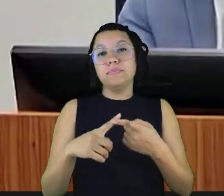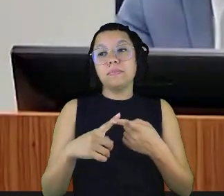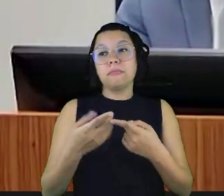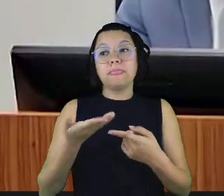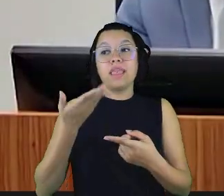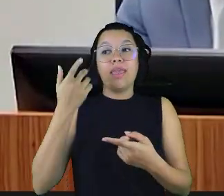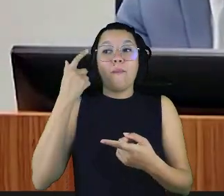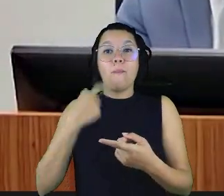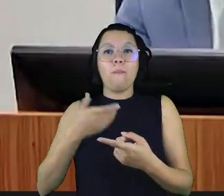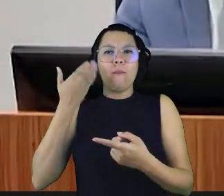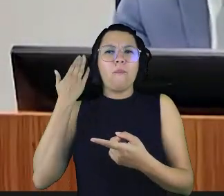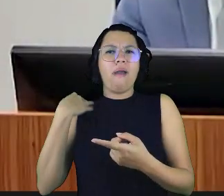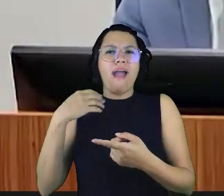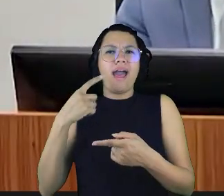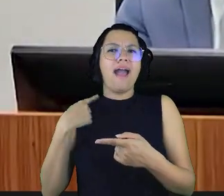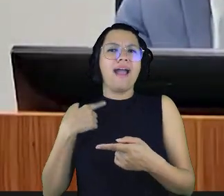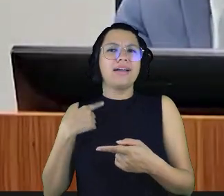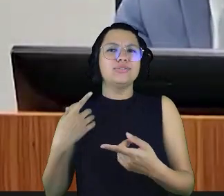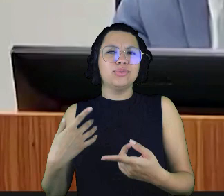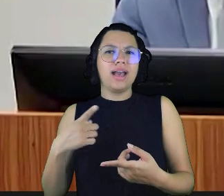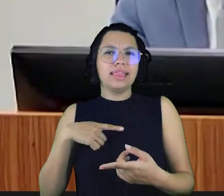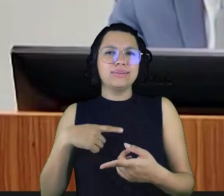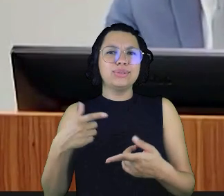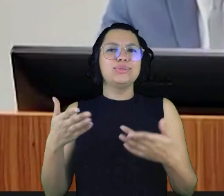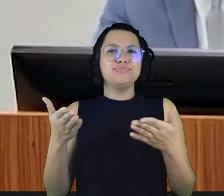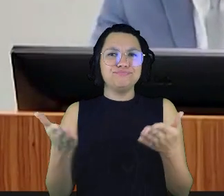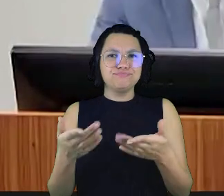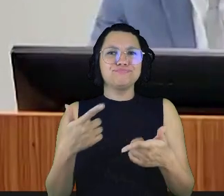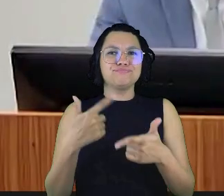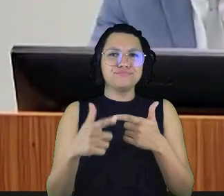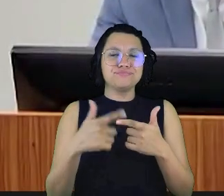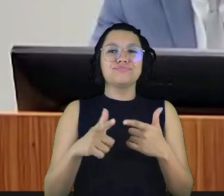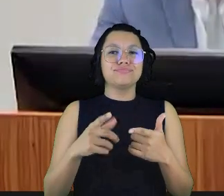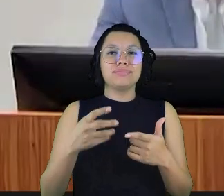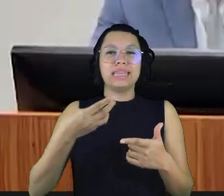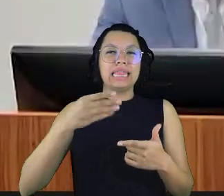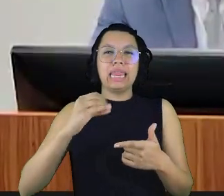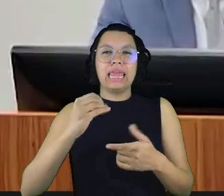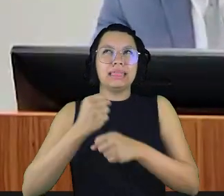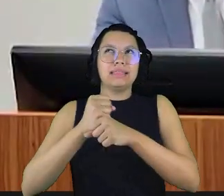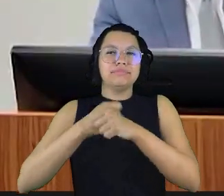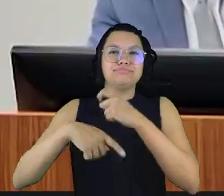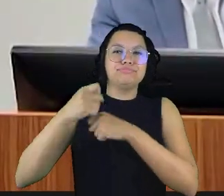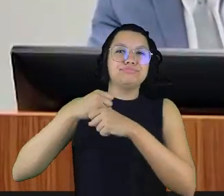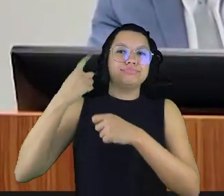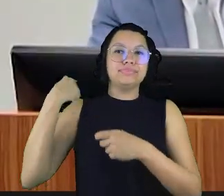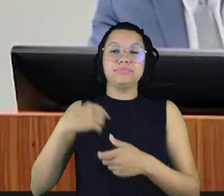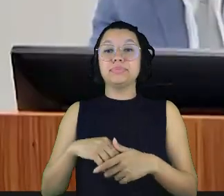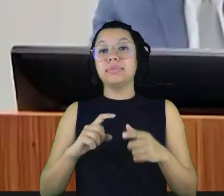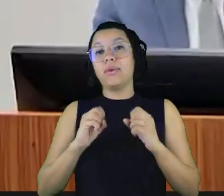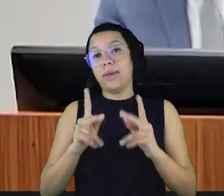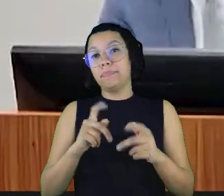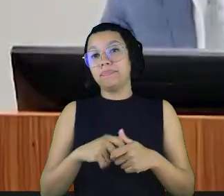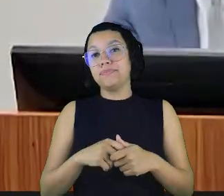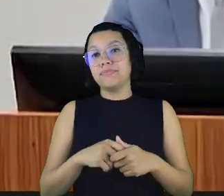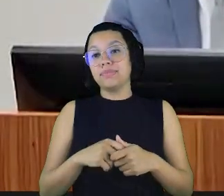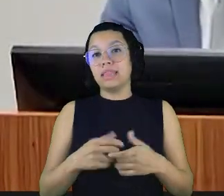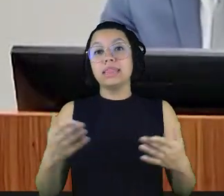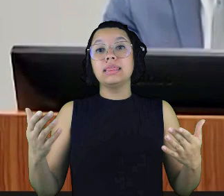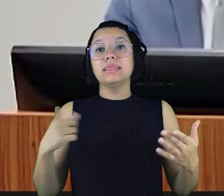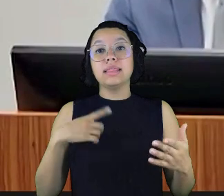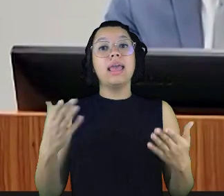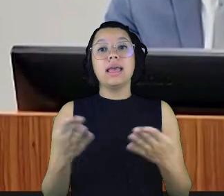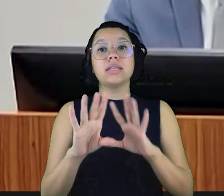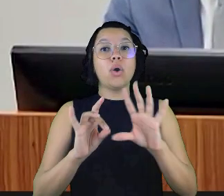passei por isso, aproximadamente 30 anos atrás. Pois bem, essa alternativa. E a segunda